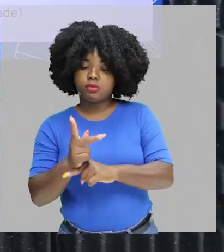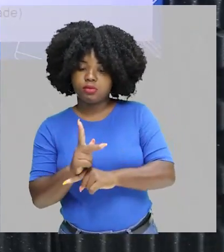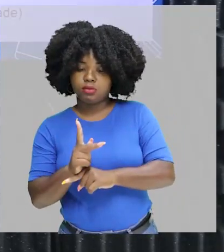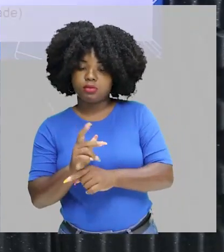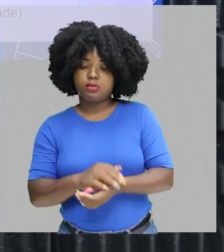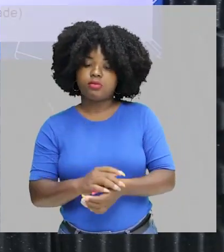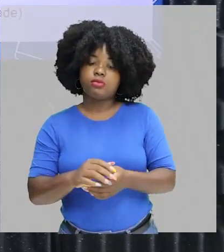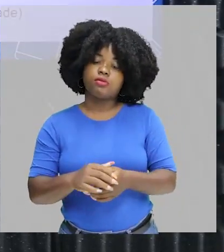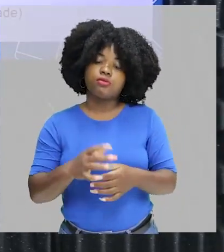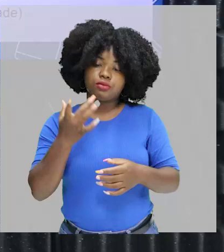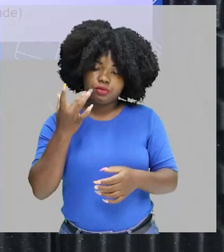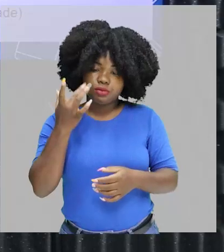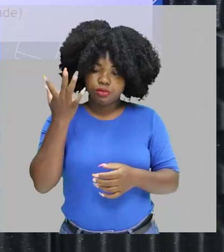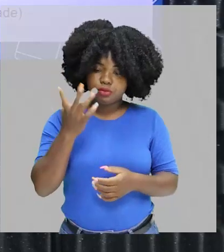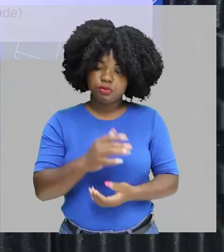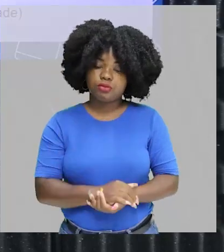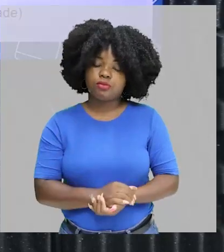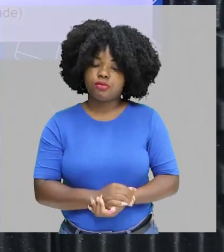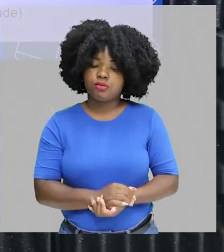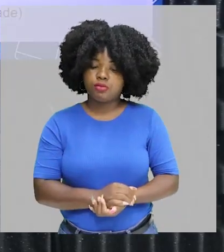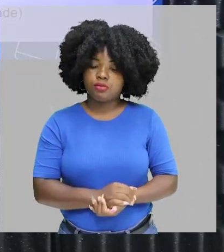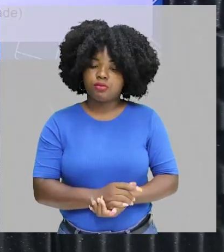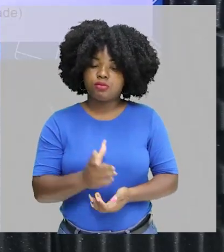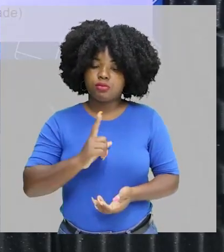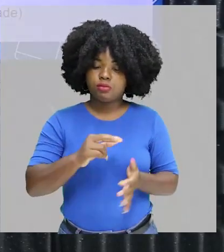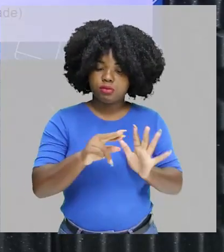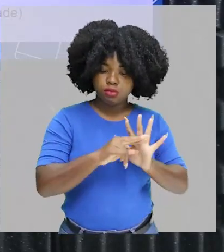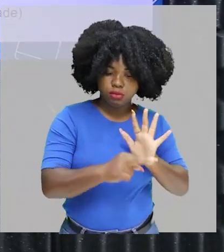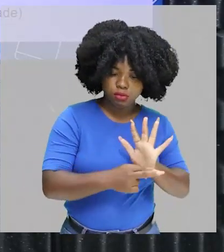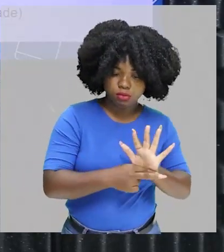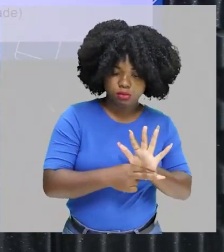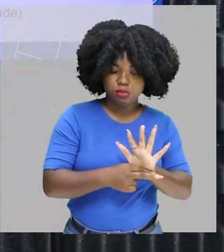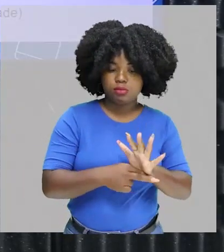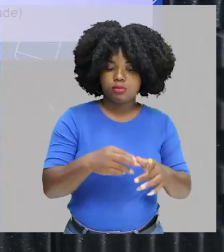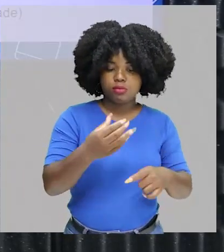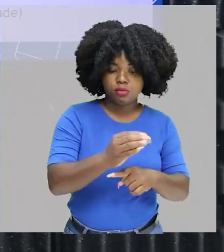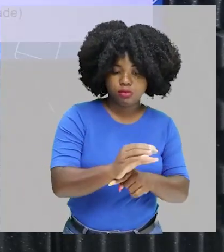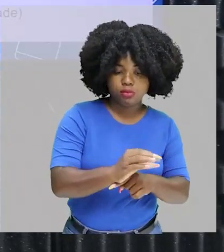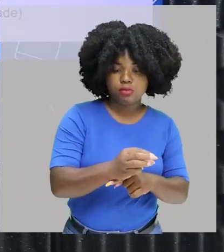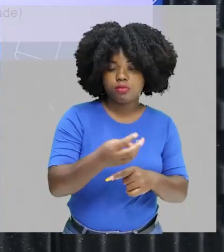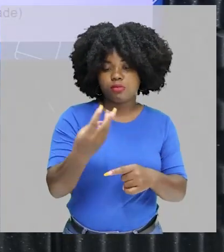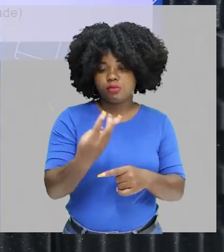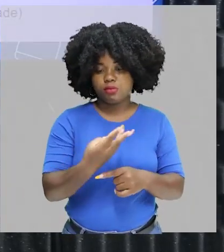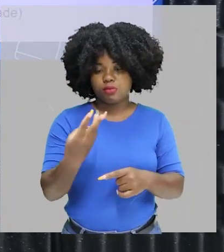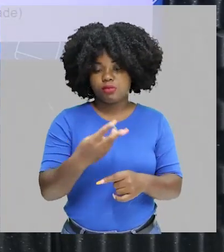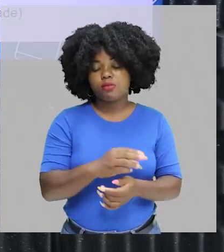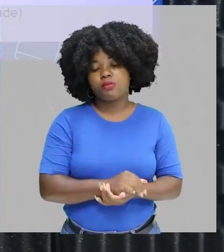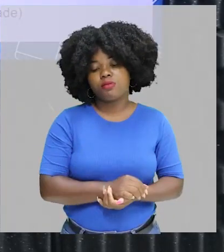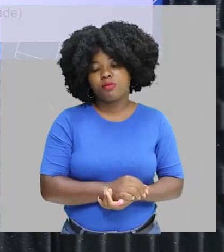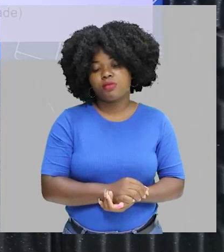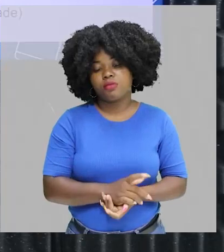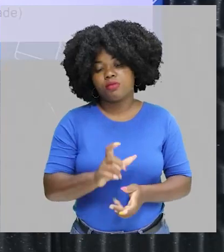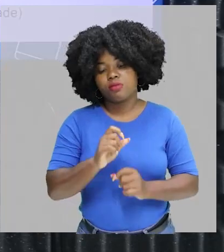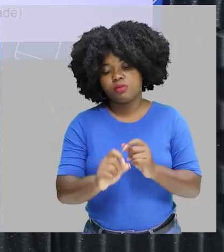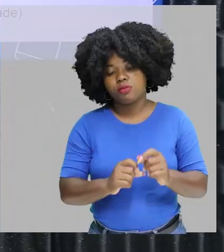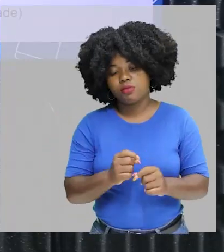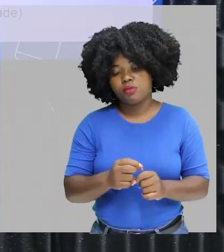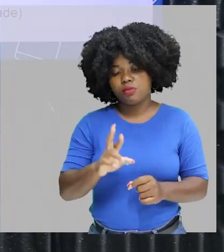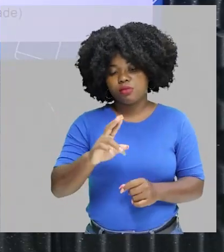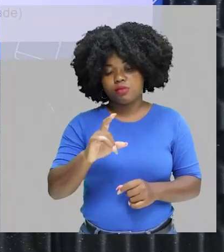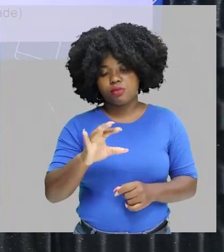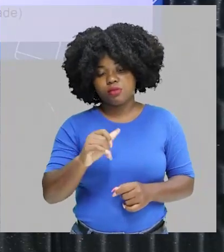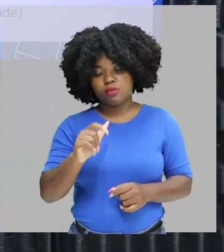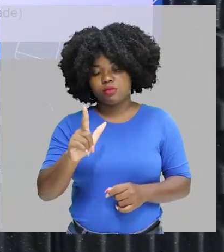mais facilmente. E aí existe uma regra. O carbono terciário, ele gera um radical